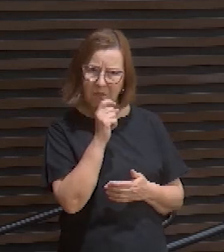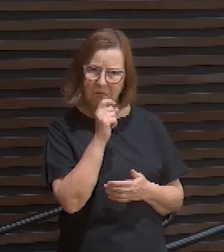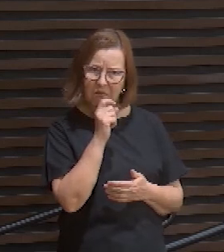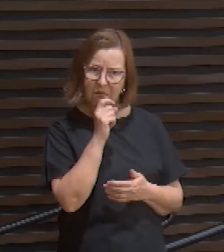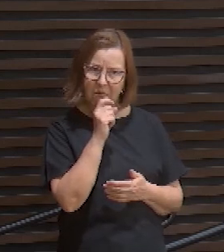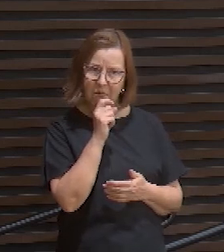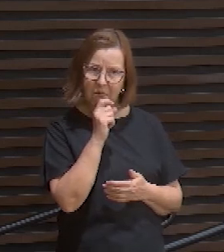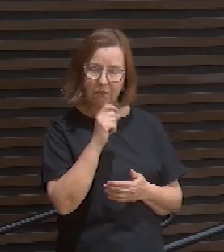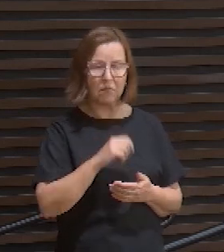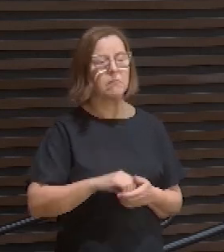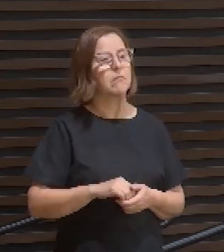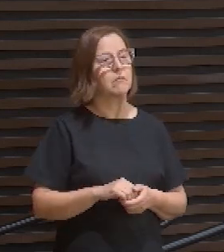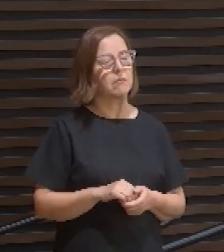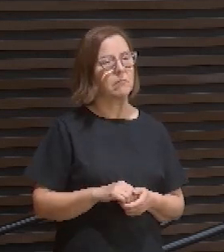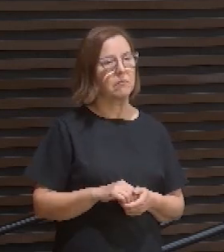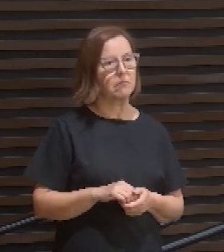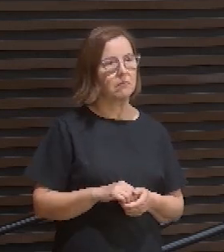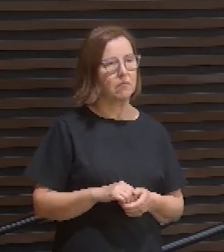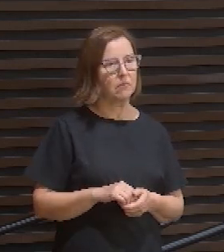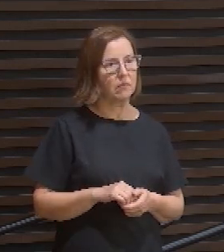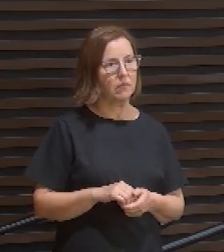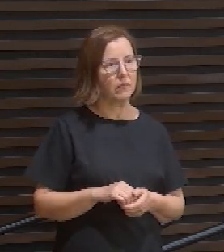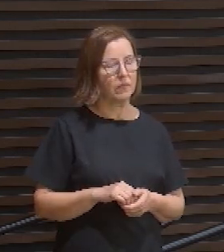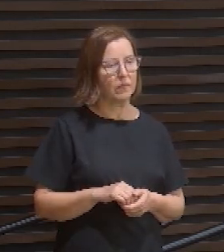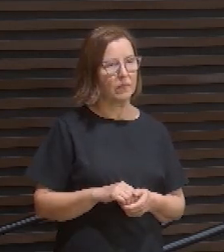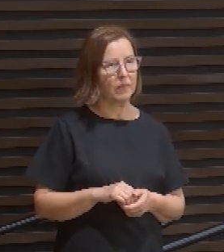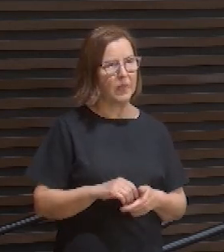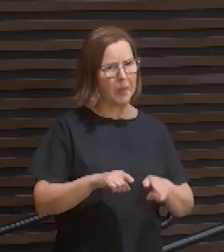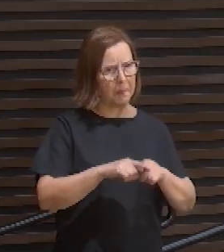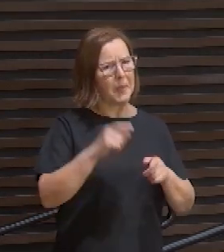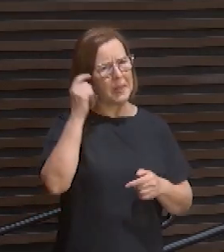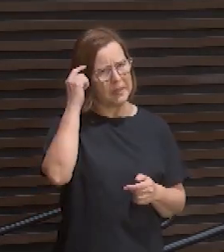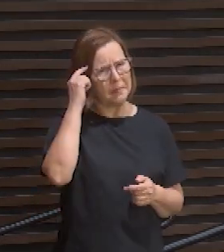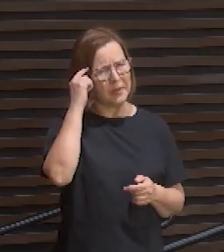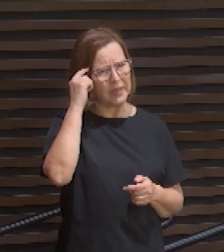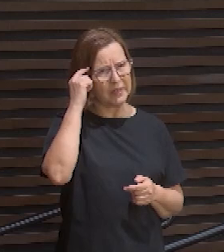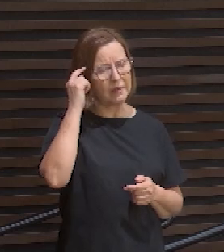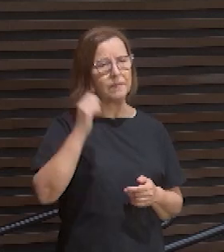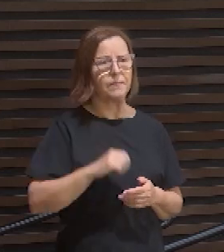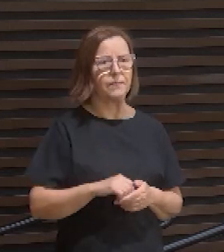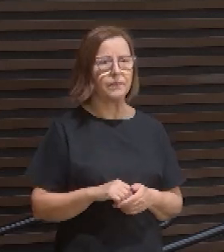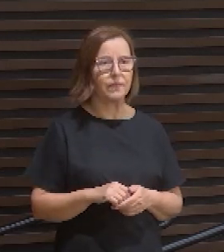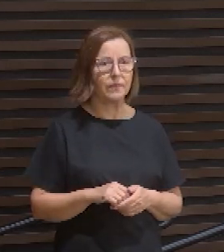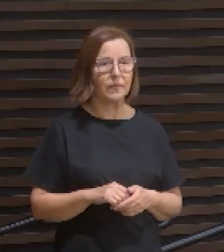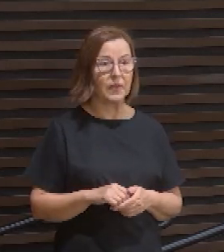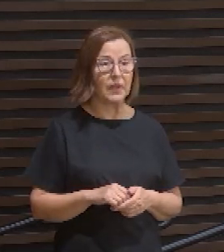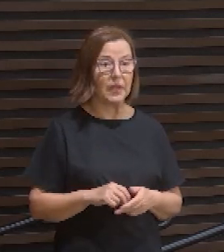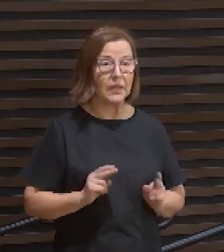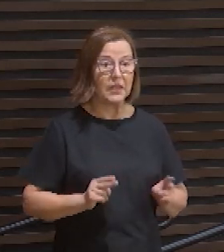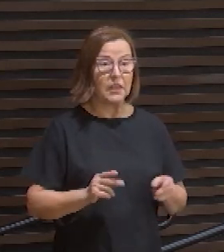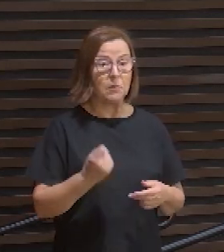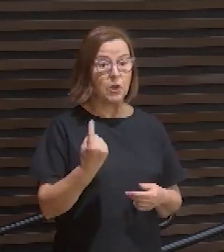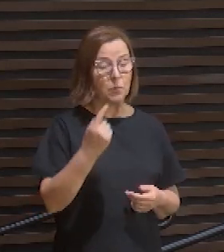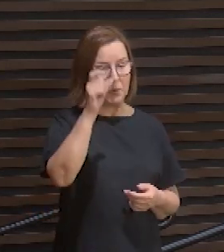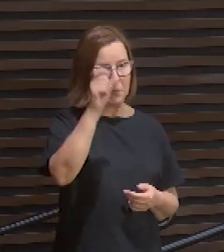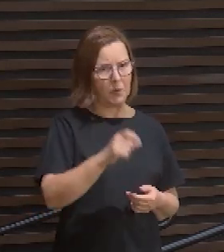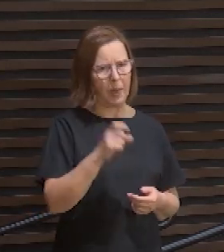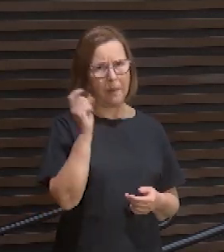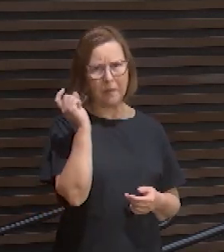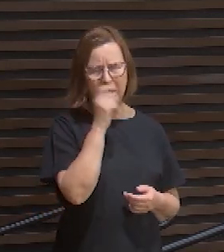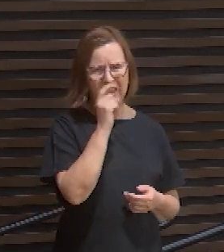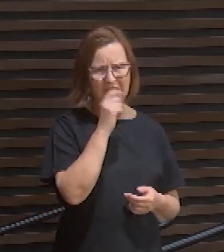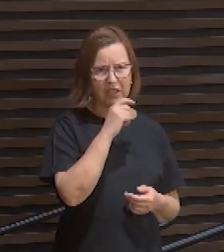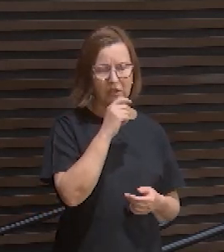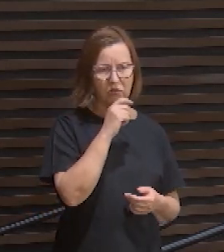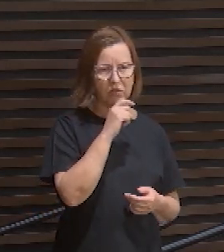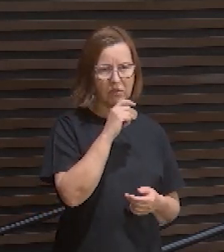Mas pensa aqui logicamente, pensa com a lógica, com a razão. Toda vez que uma pessoa mente, é